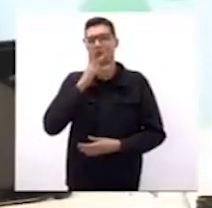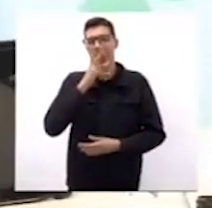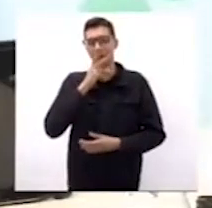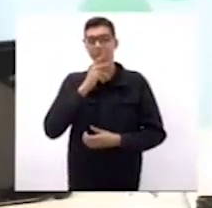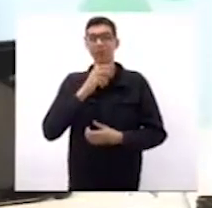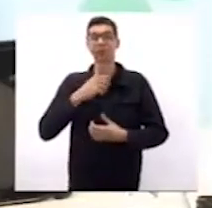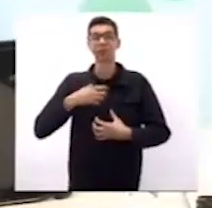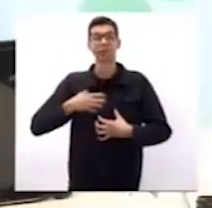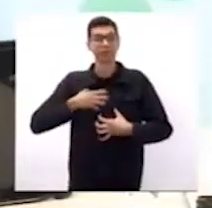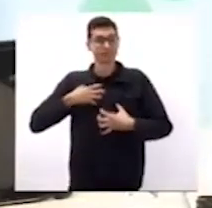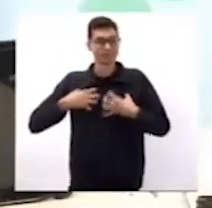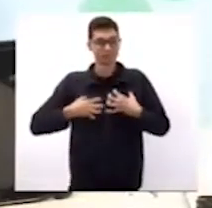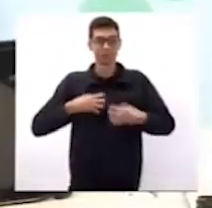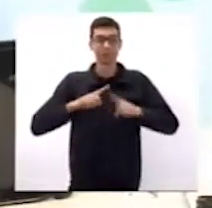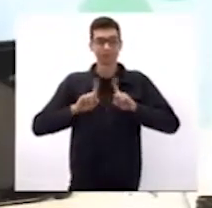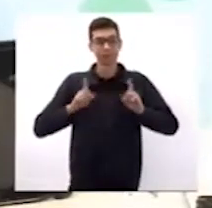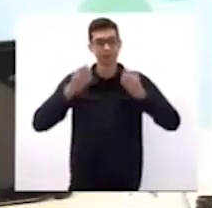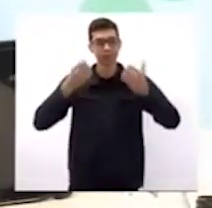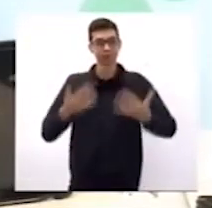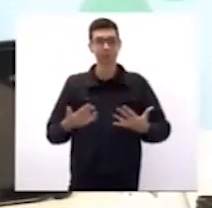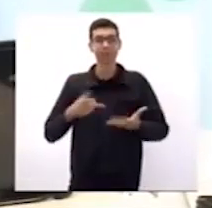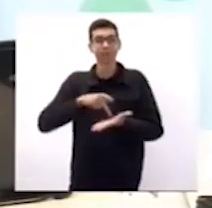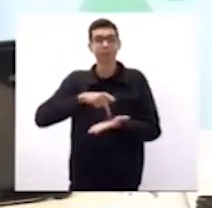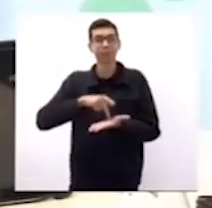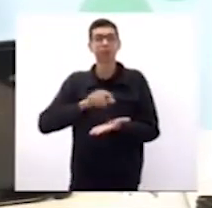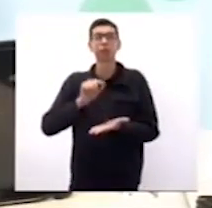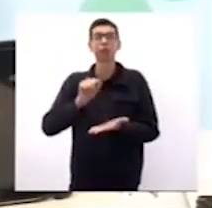as potencialidades, mais do que nunca, voltando,